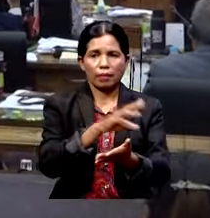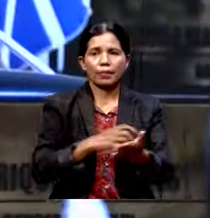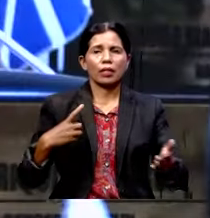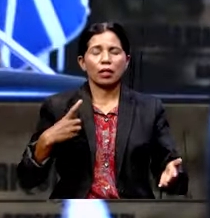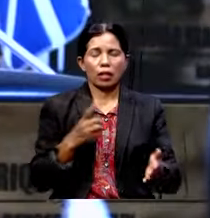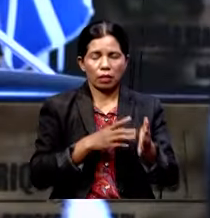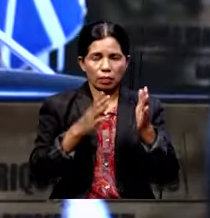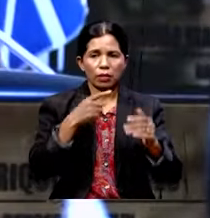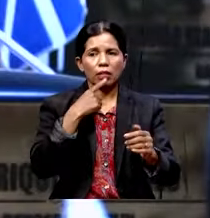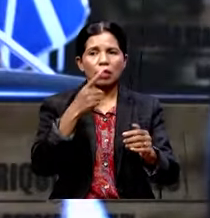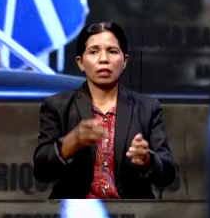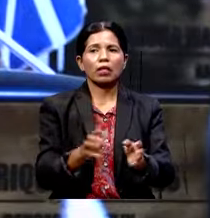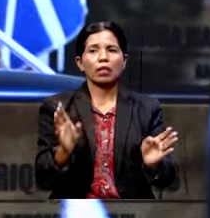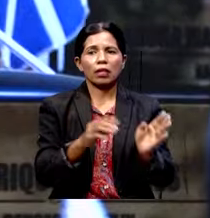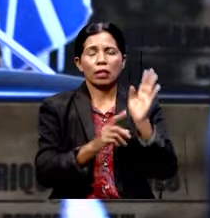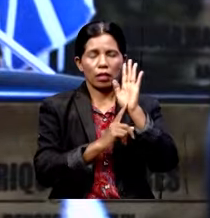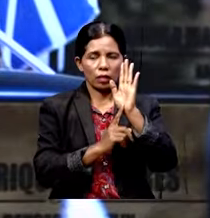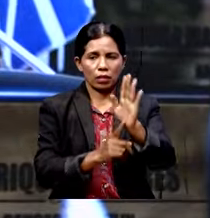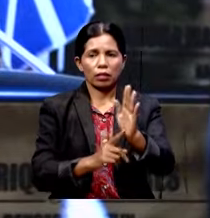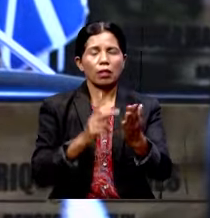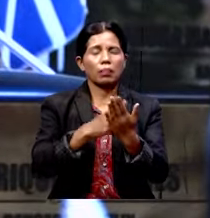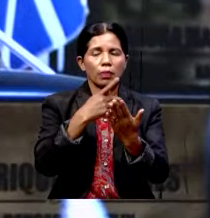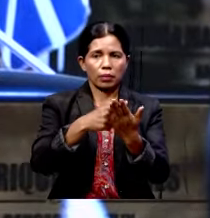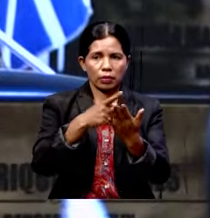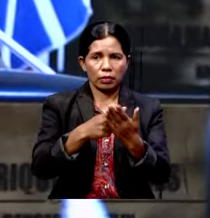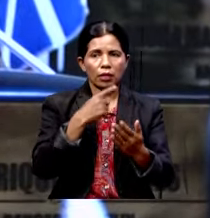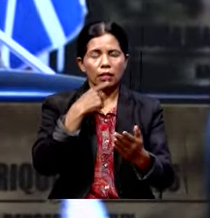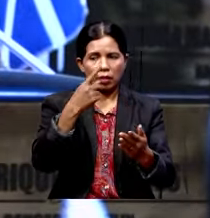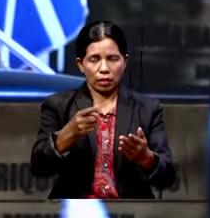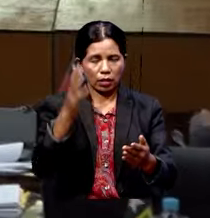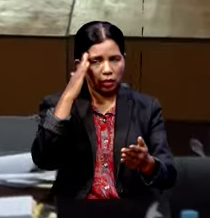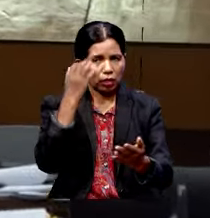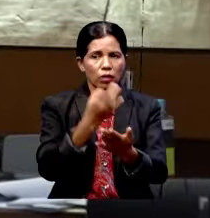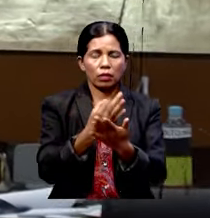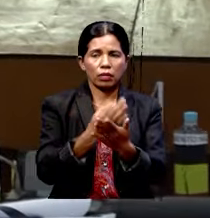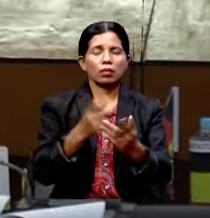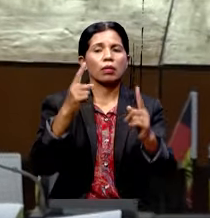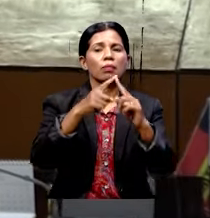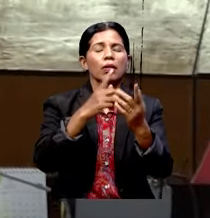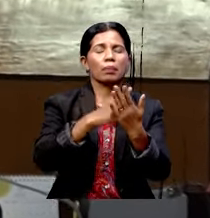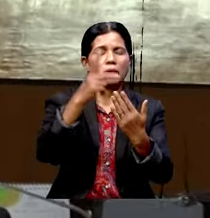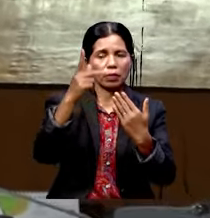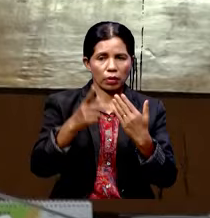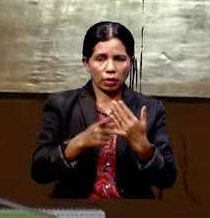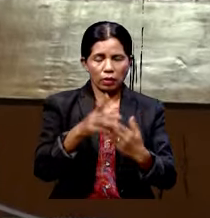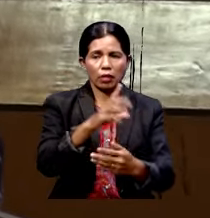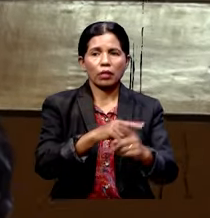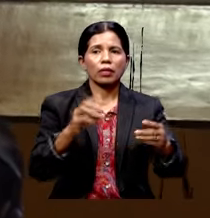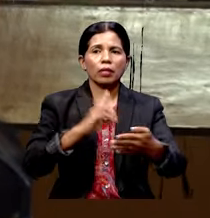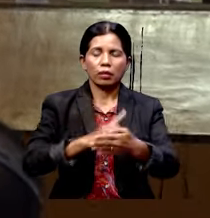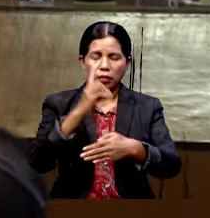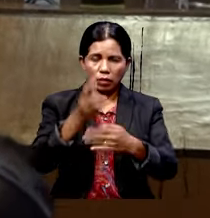Mariquita Soares nebe maxai proponente ba proposta refere considera orçamento ba programa funcionamento no